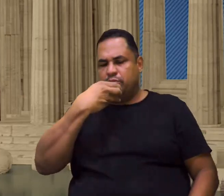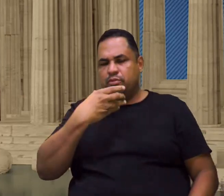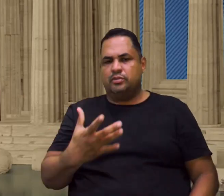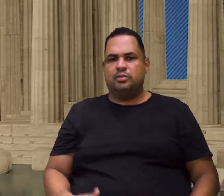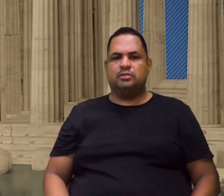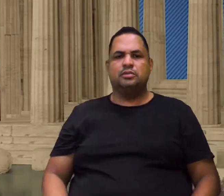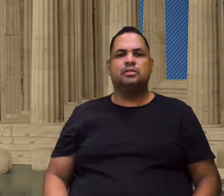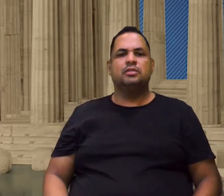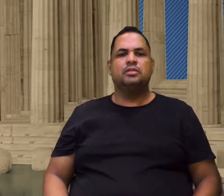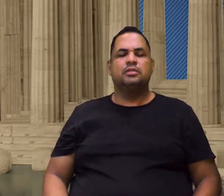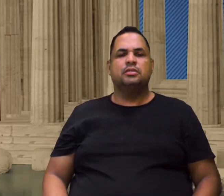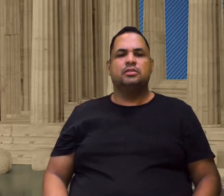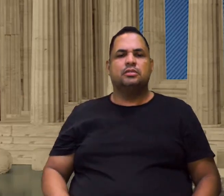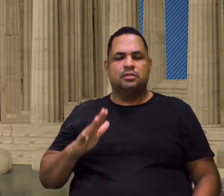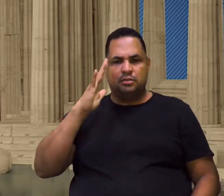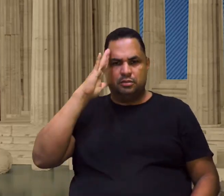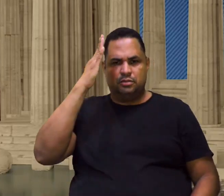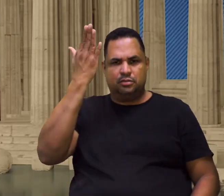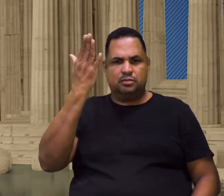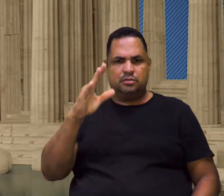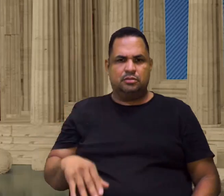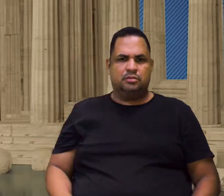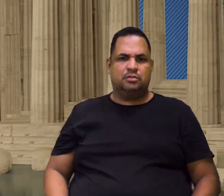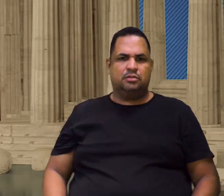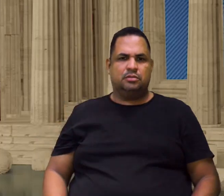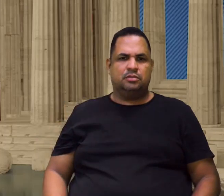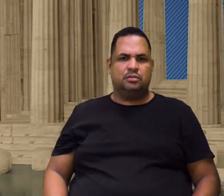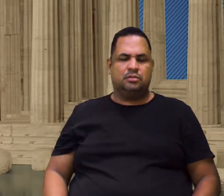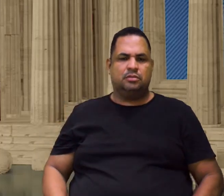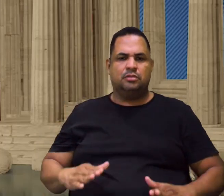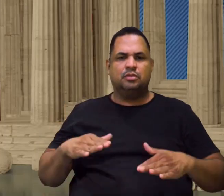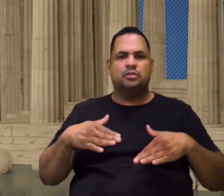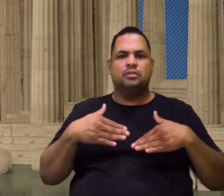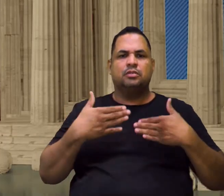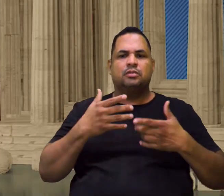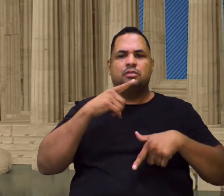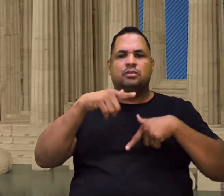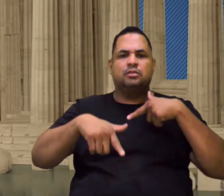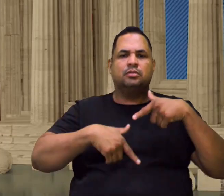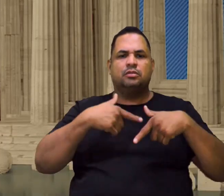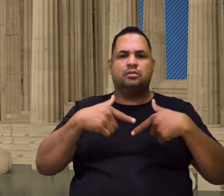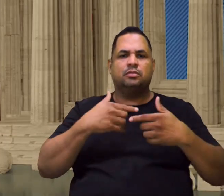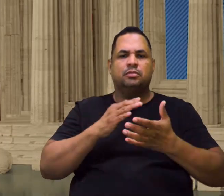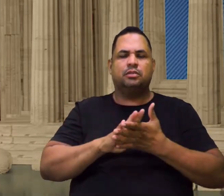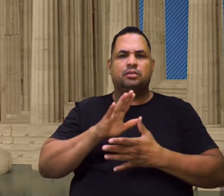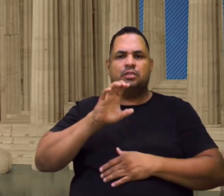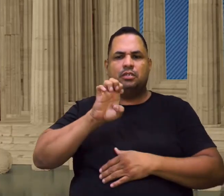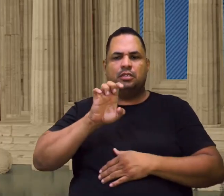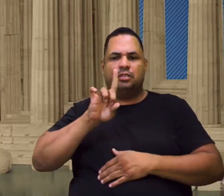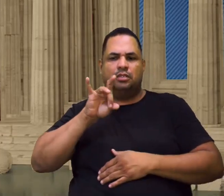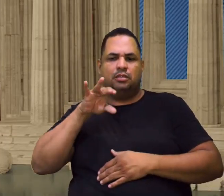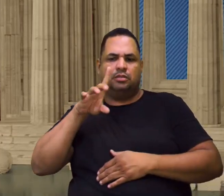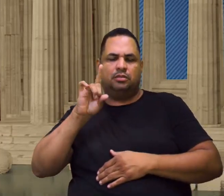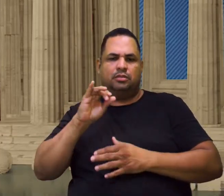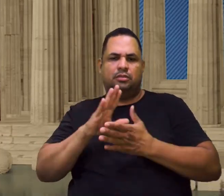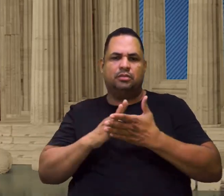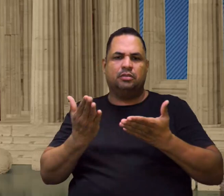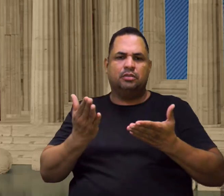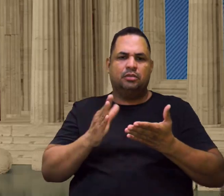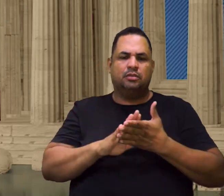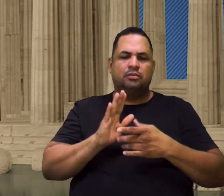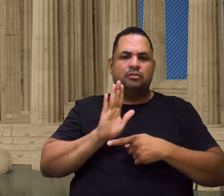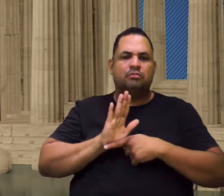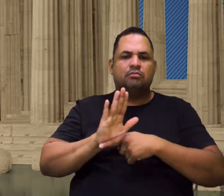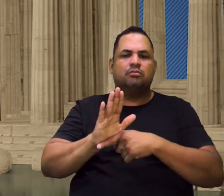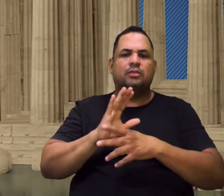etc. Gente, imagine você ser um agente social a partir daquele trabalho da eletiva, né, e promulgar e ajudar